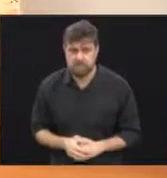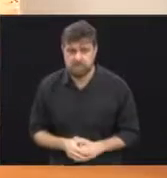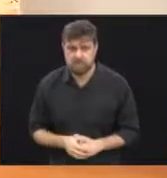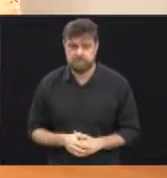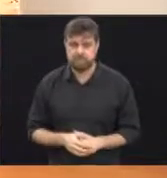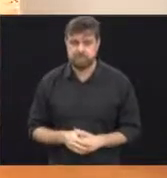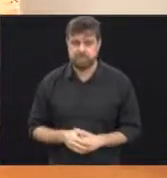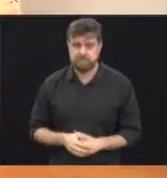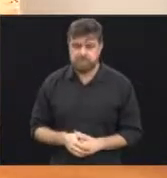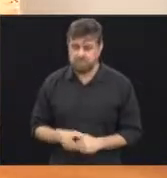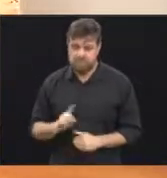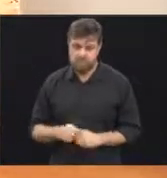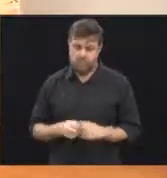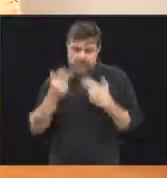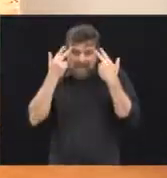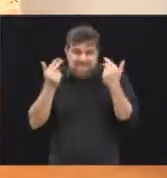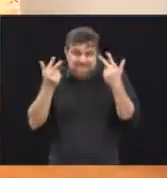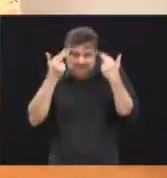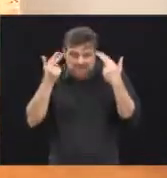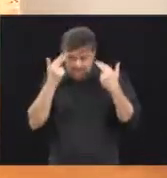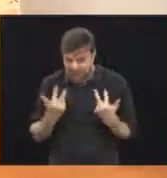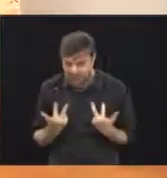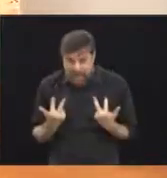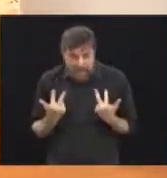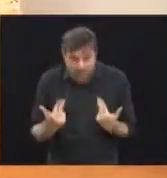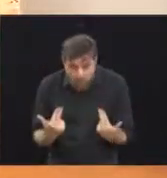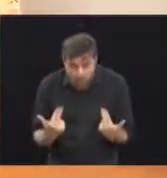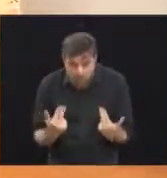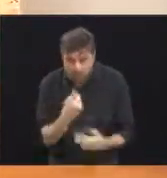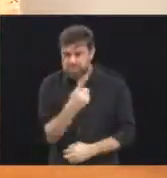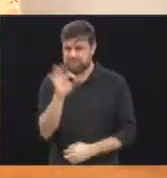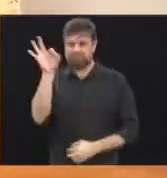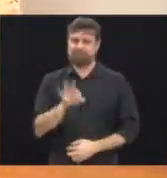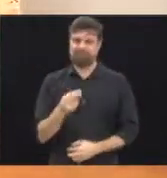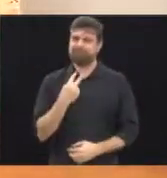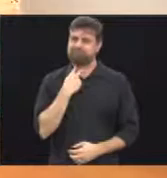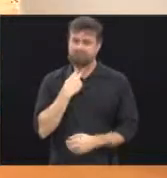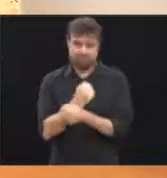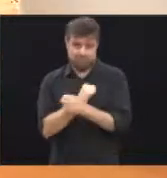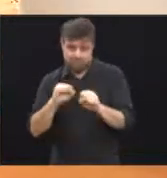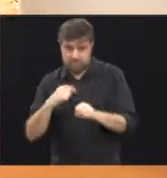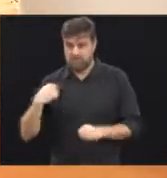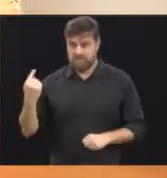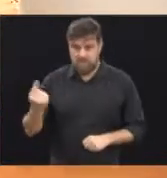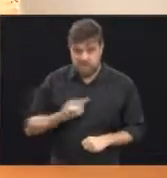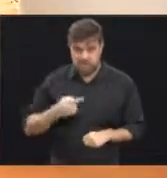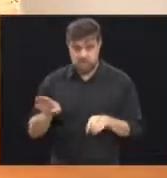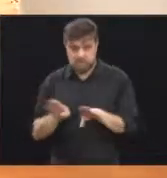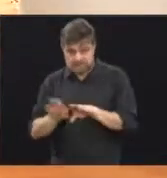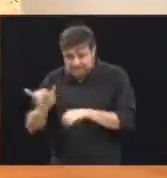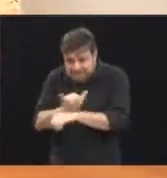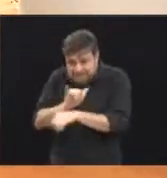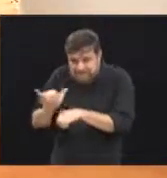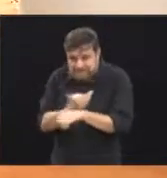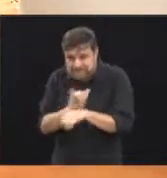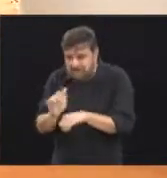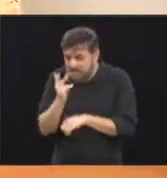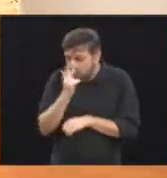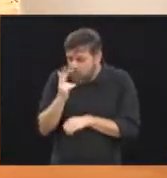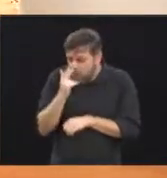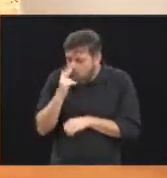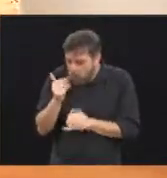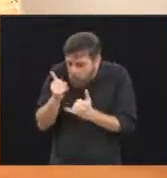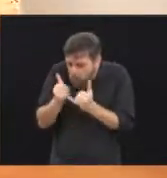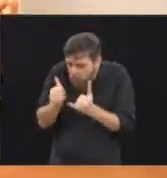ela certamente não vai ser igualzinha à outra, mas a gente tem técnicas para deixá-la o mais parecida